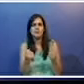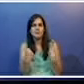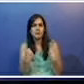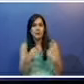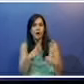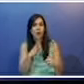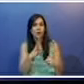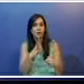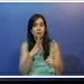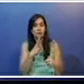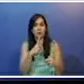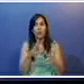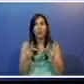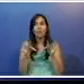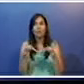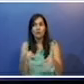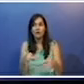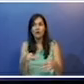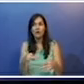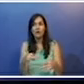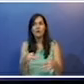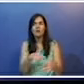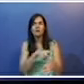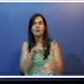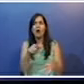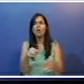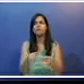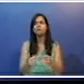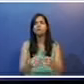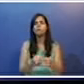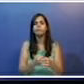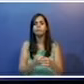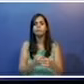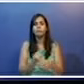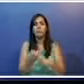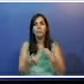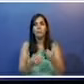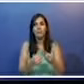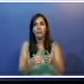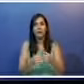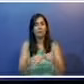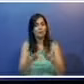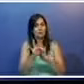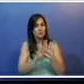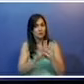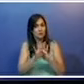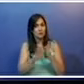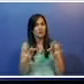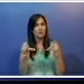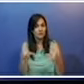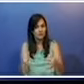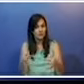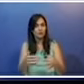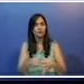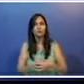o objetivo para os quais este ou aquele texto é